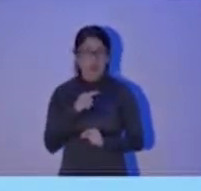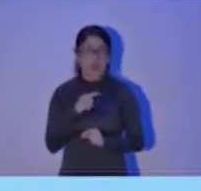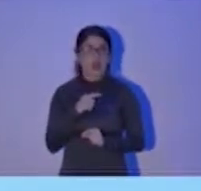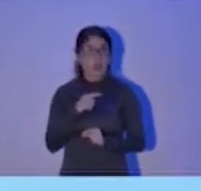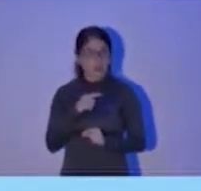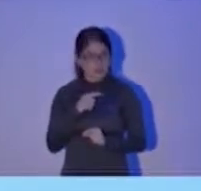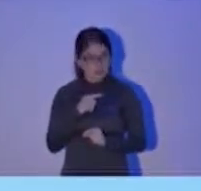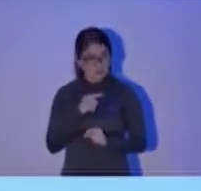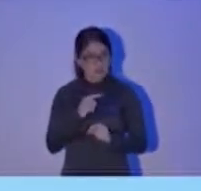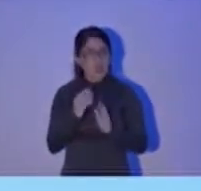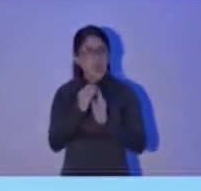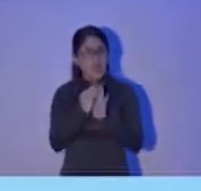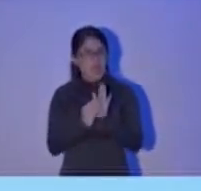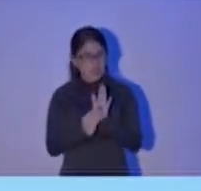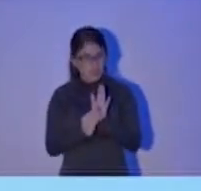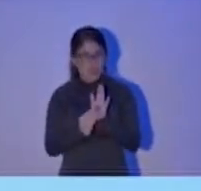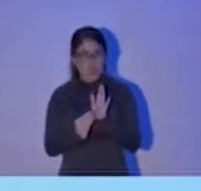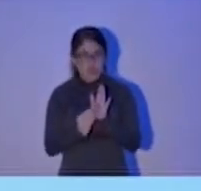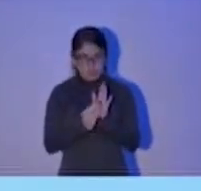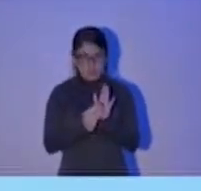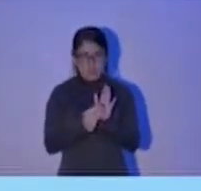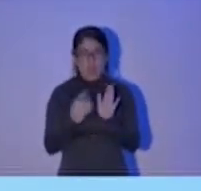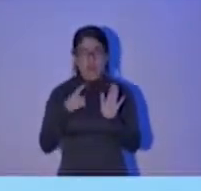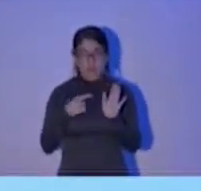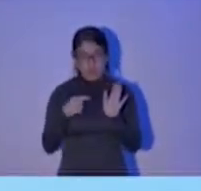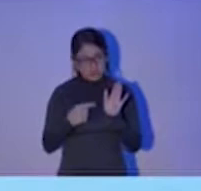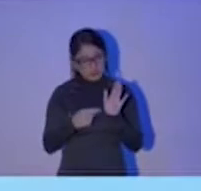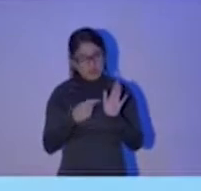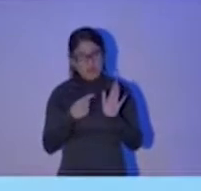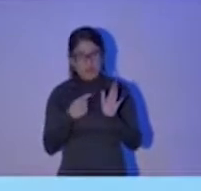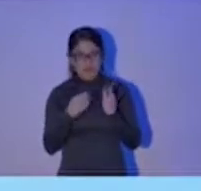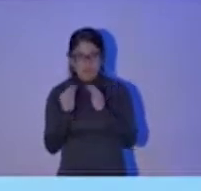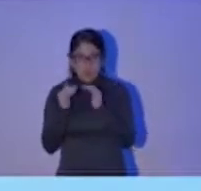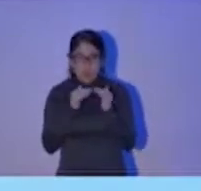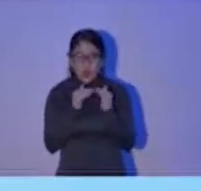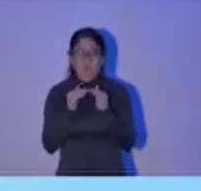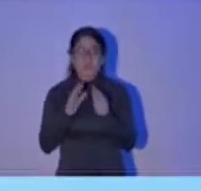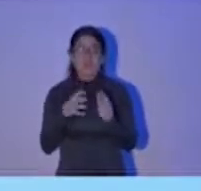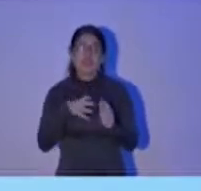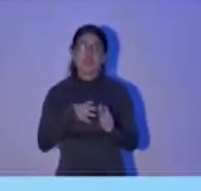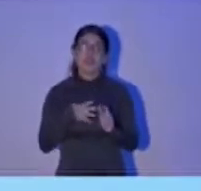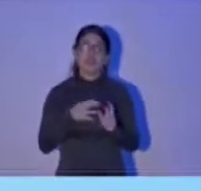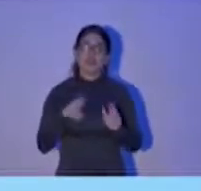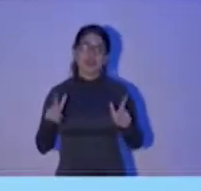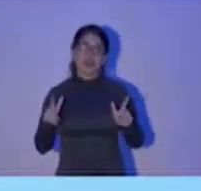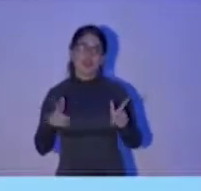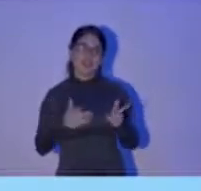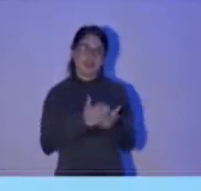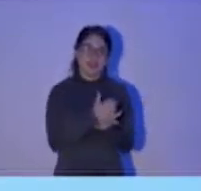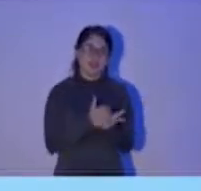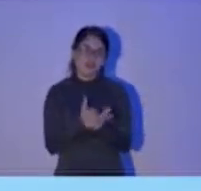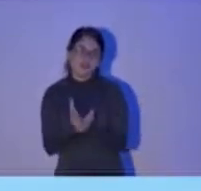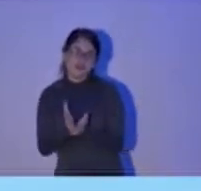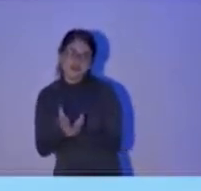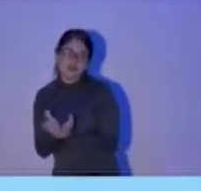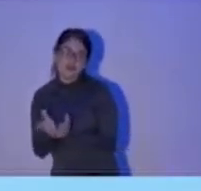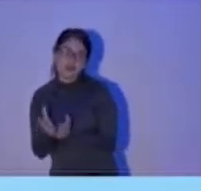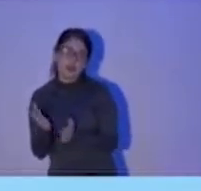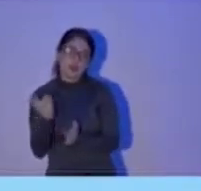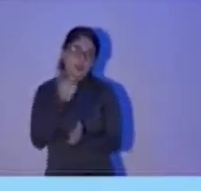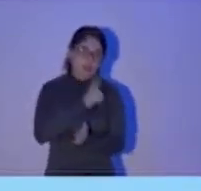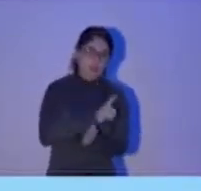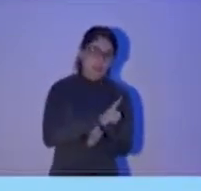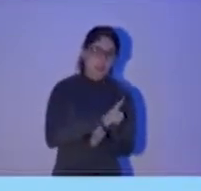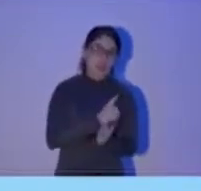agenda, né, existe uma prioridade, mas a gente vai ter visões diferentes sobre como chegar até elas. Assim, educação é realmente